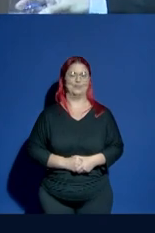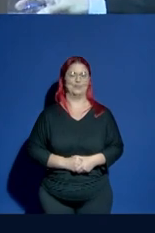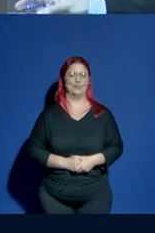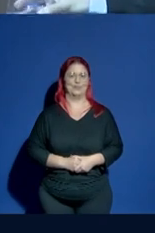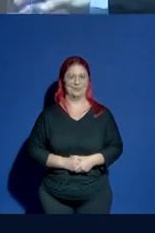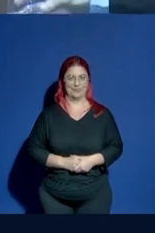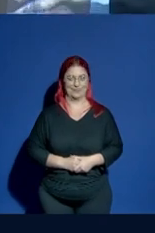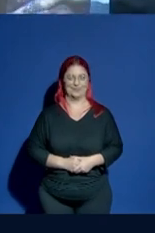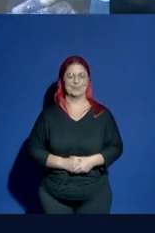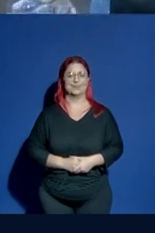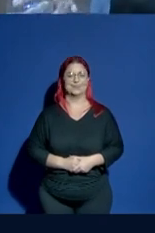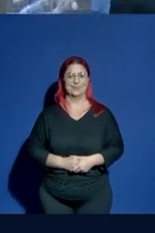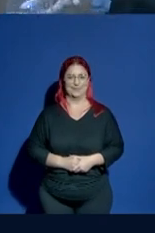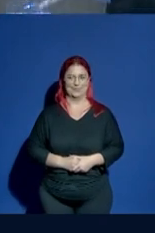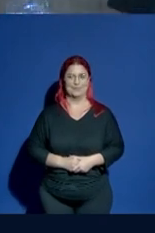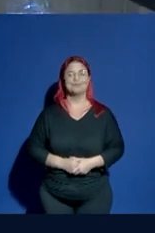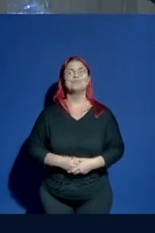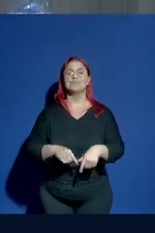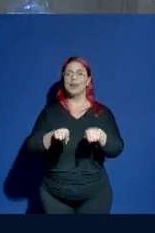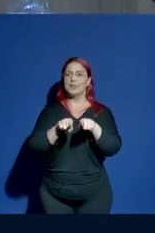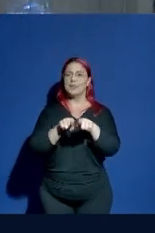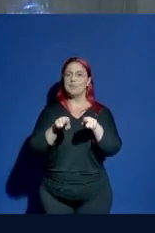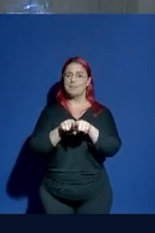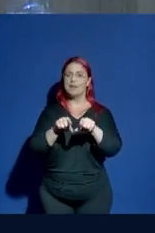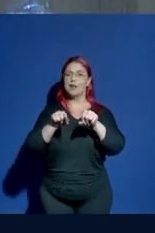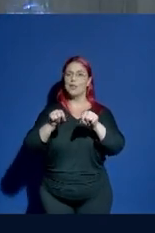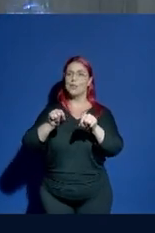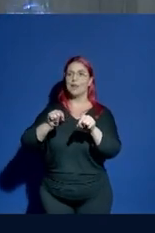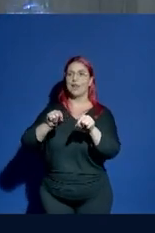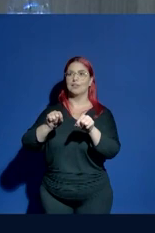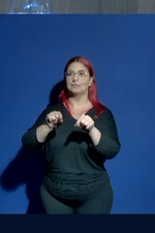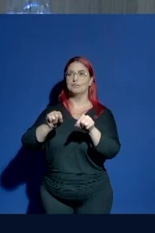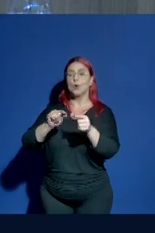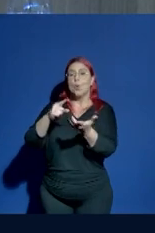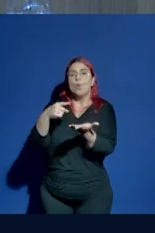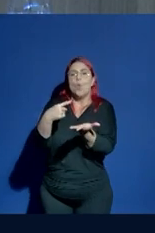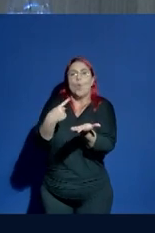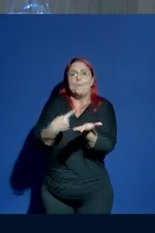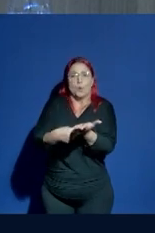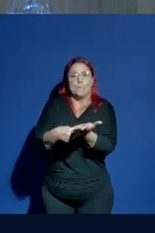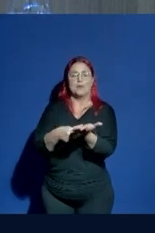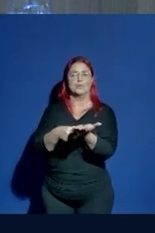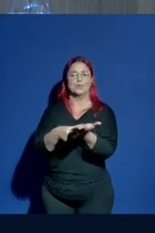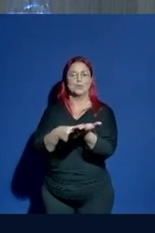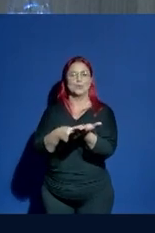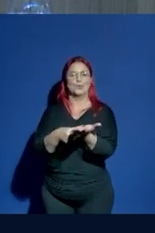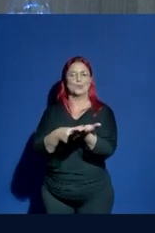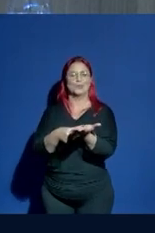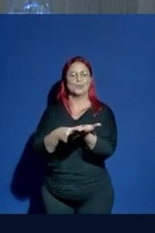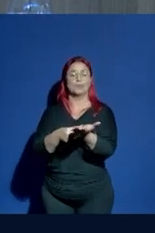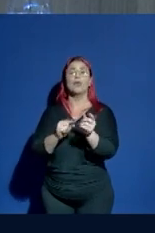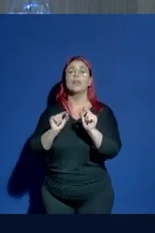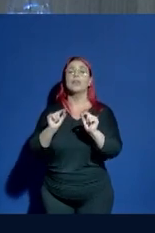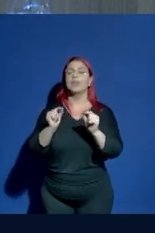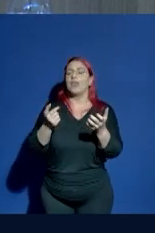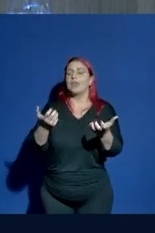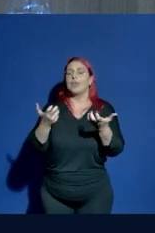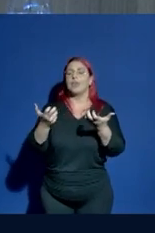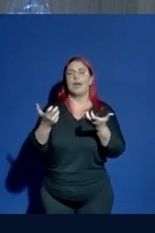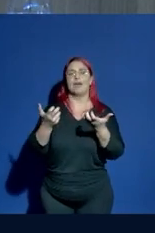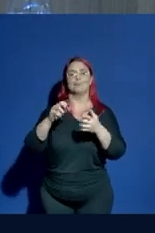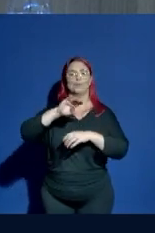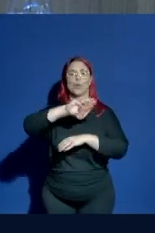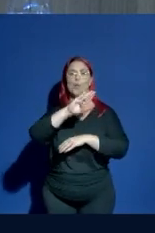reverenciar e se comprometer para quem quer construir um país